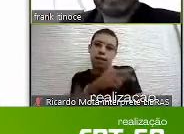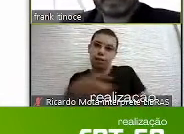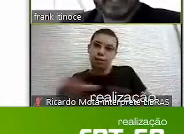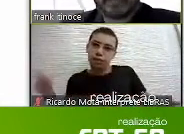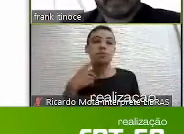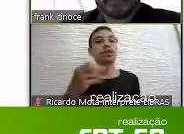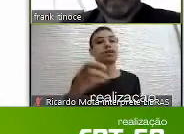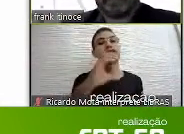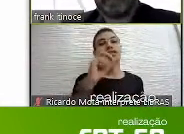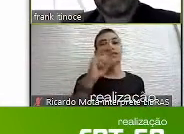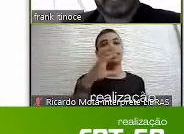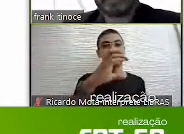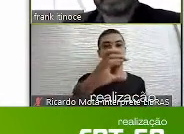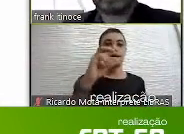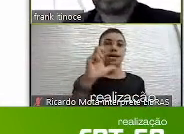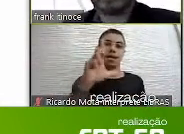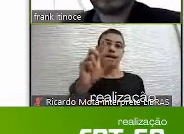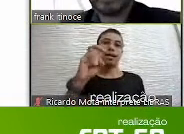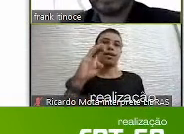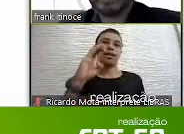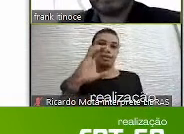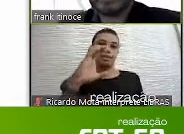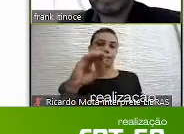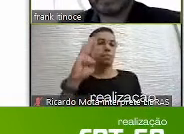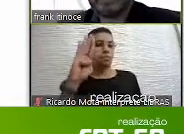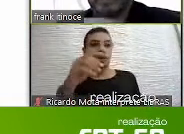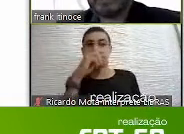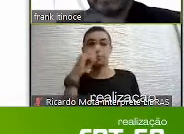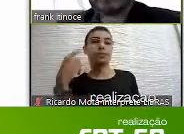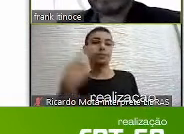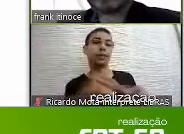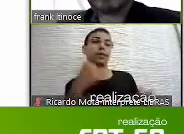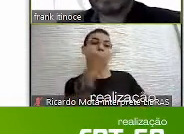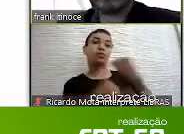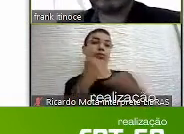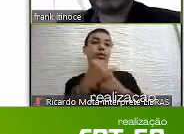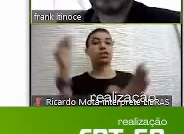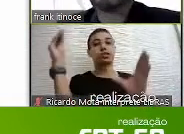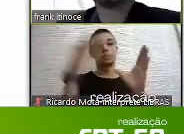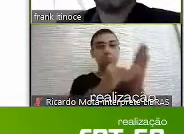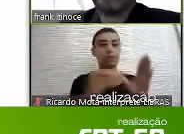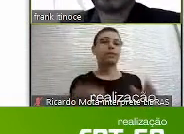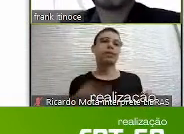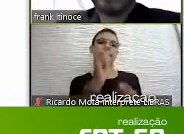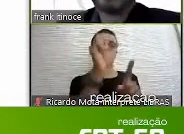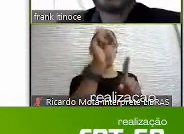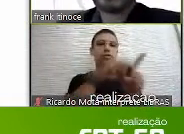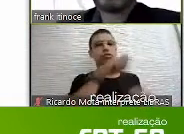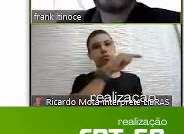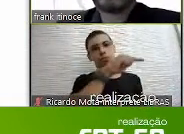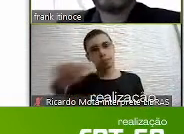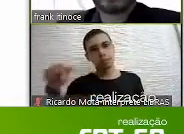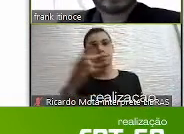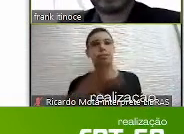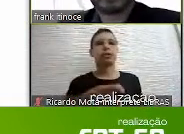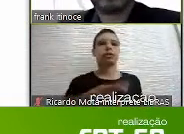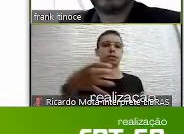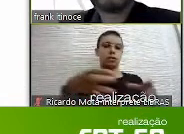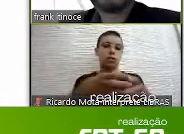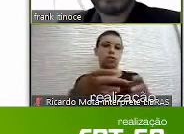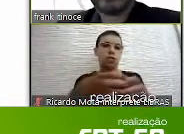aprovação é imediata. Você preenche o formulário, lança no sistema, é imediata. E durante uma semana, o Corpo de Bombeiros faz essa